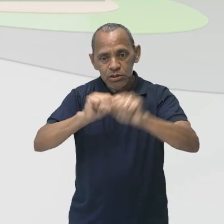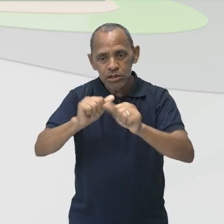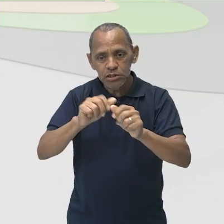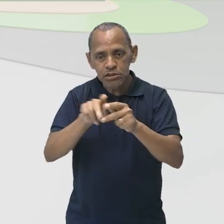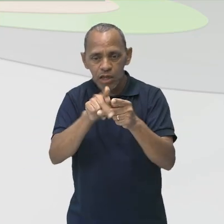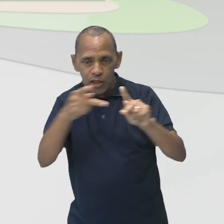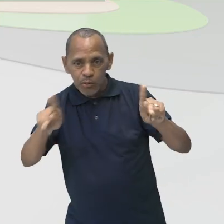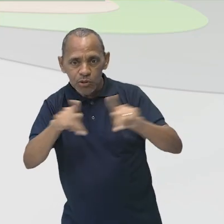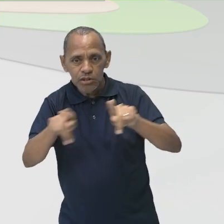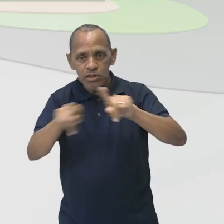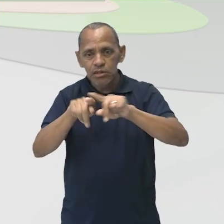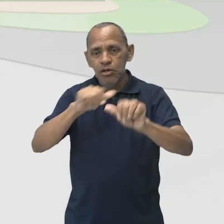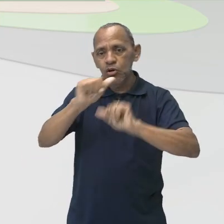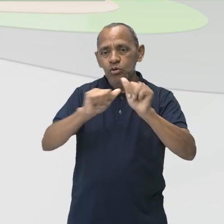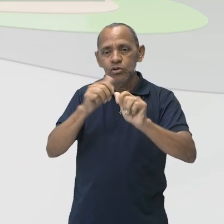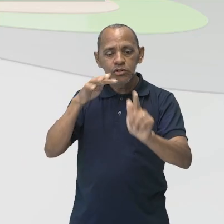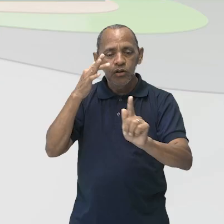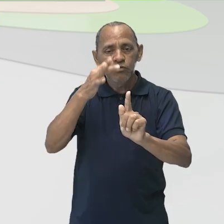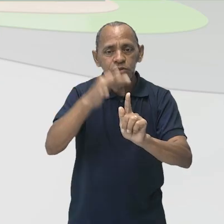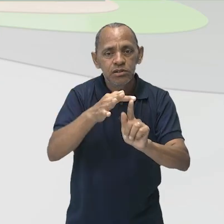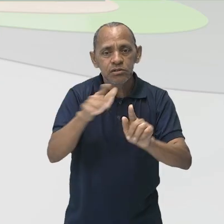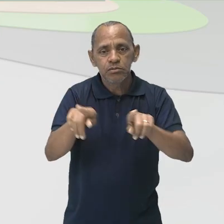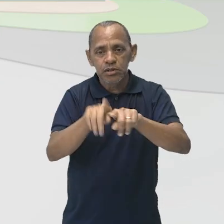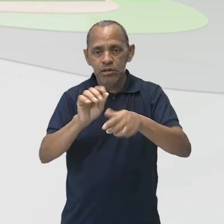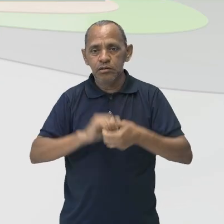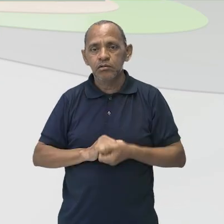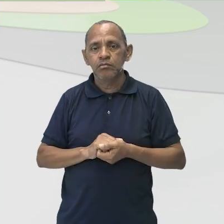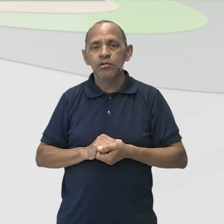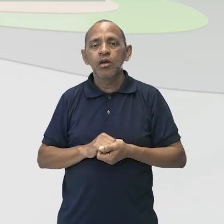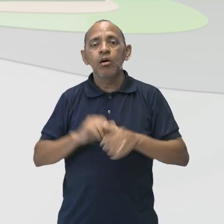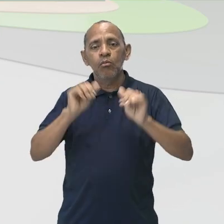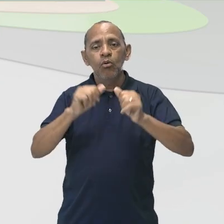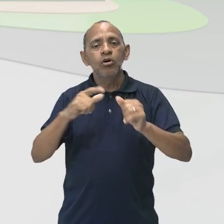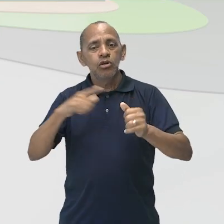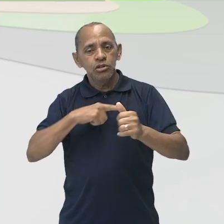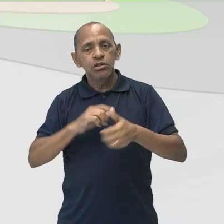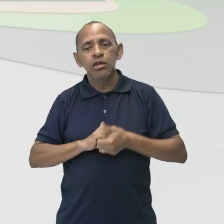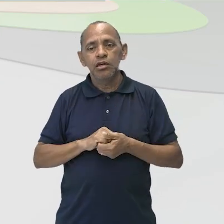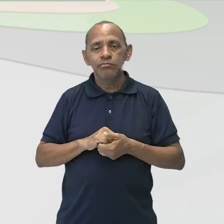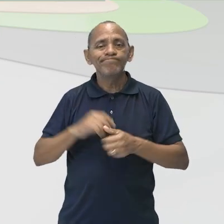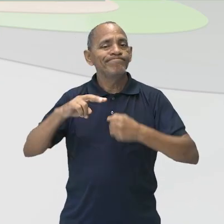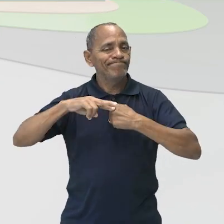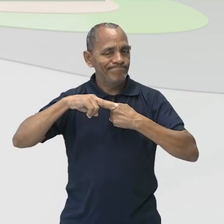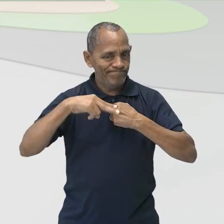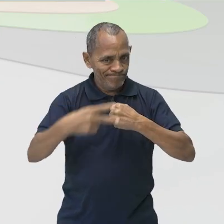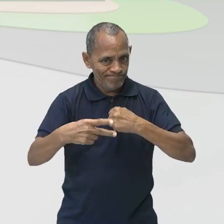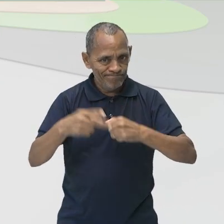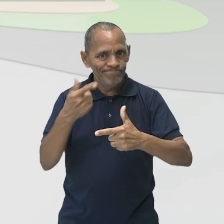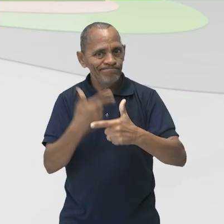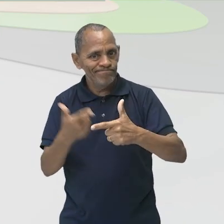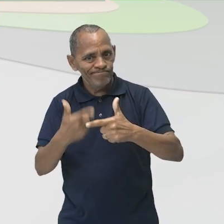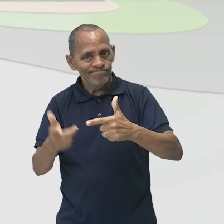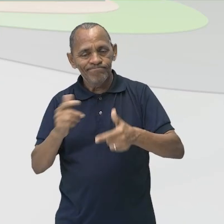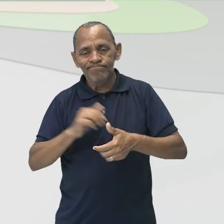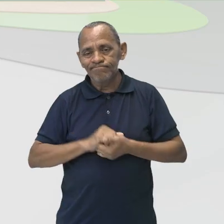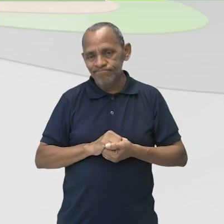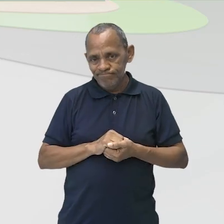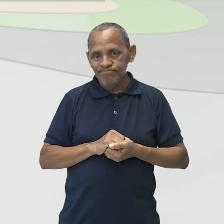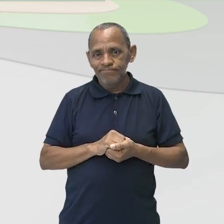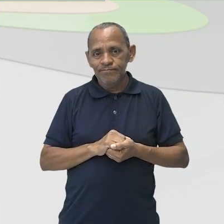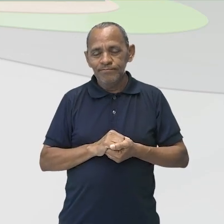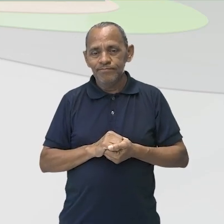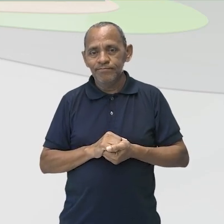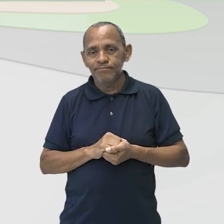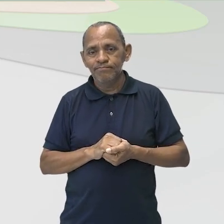informação funcional. Quando ocorre uma mudança, elas podem acarretar, então, consequências, ou seja, podem surgir, no